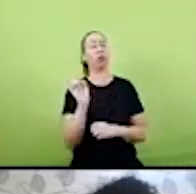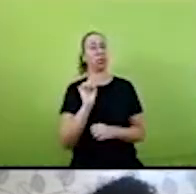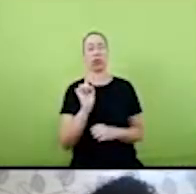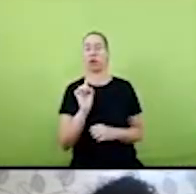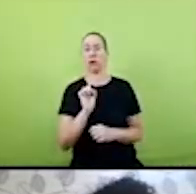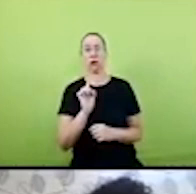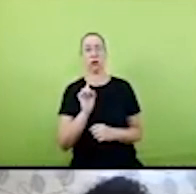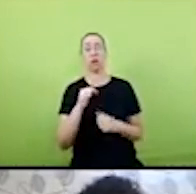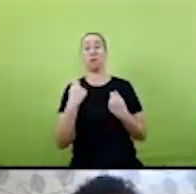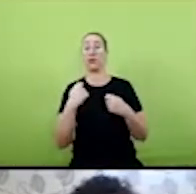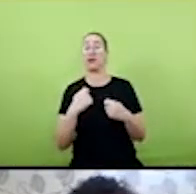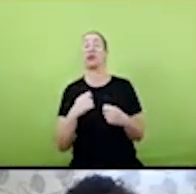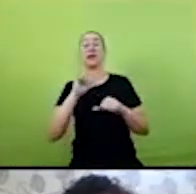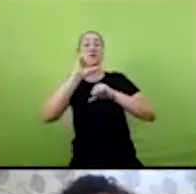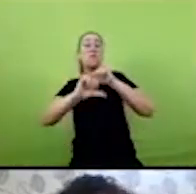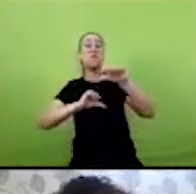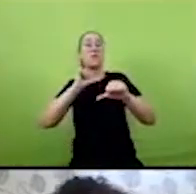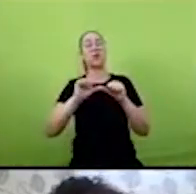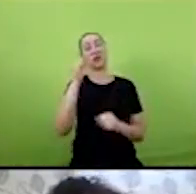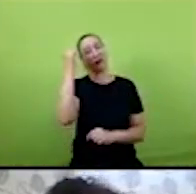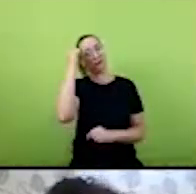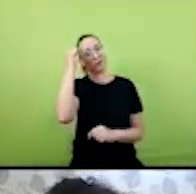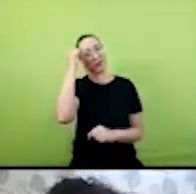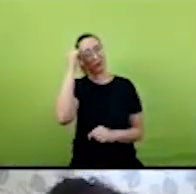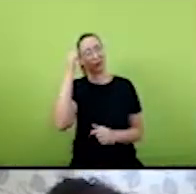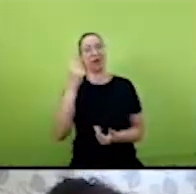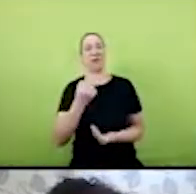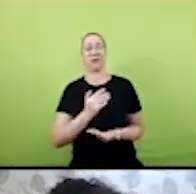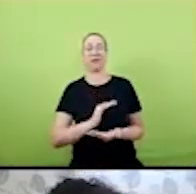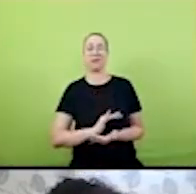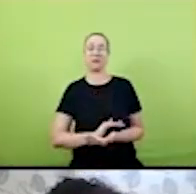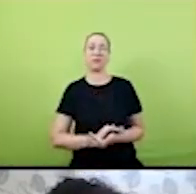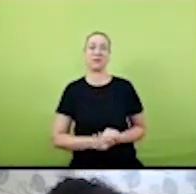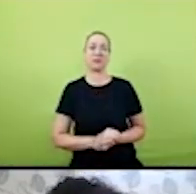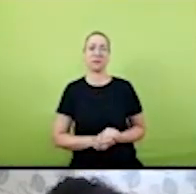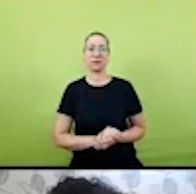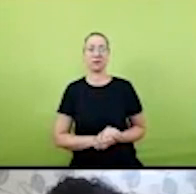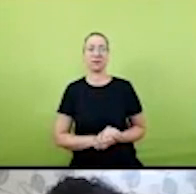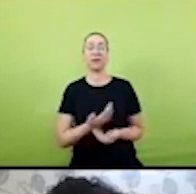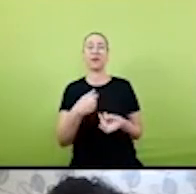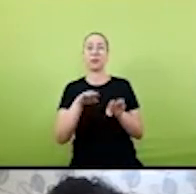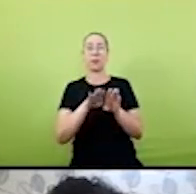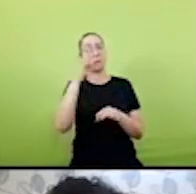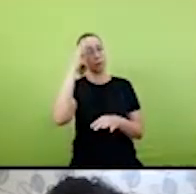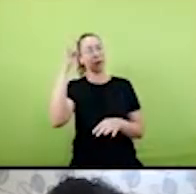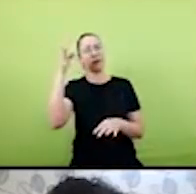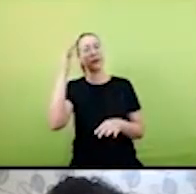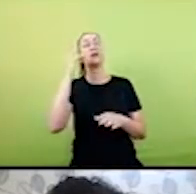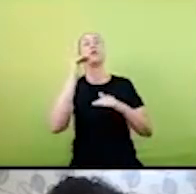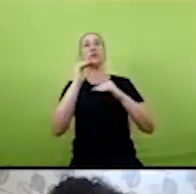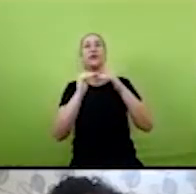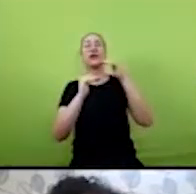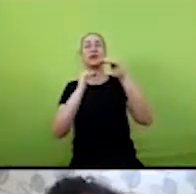muitos meninos, e aí uma reflexão que eu faço também, quando a gente fala sobre essa reconstrução